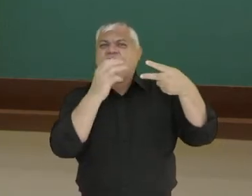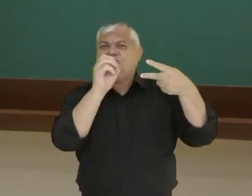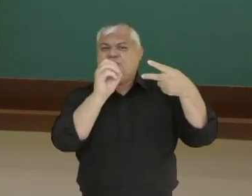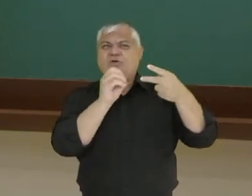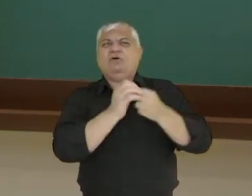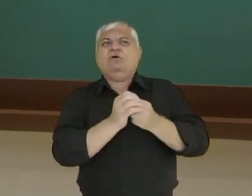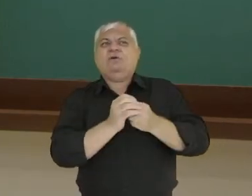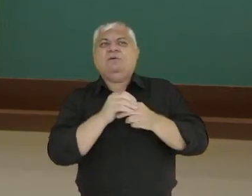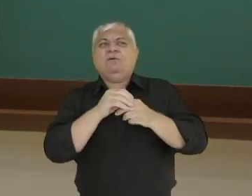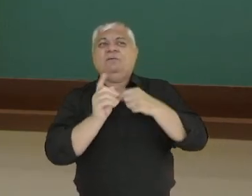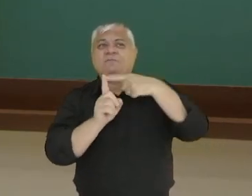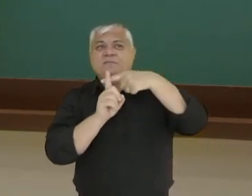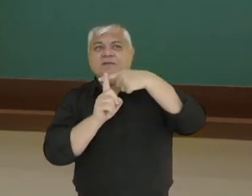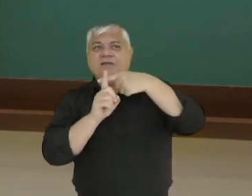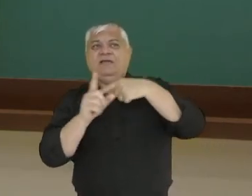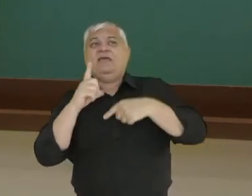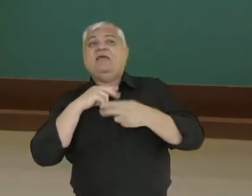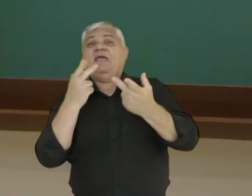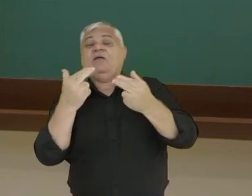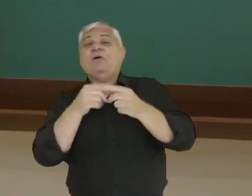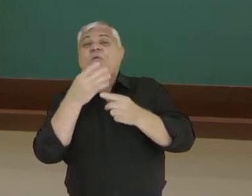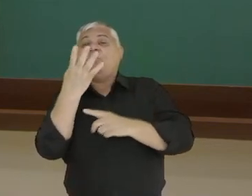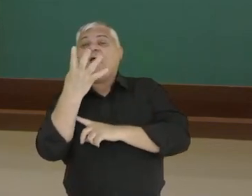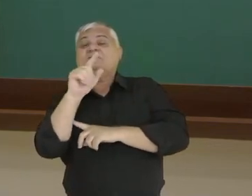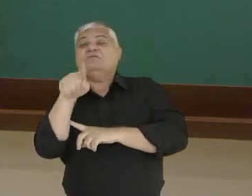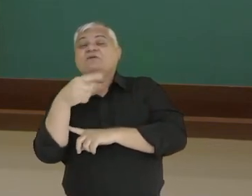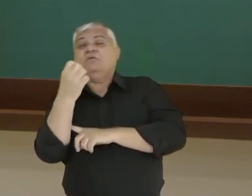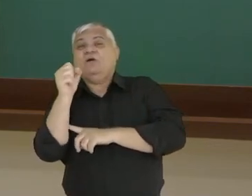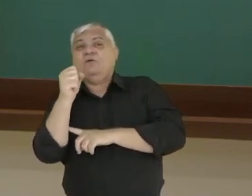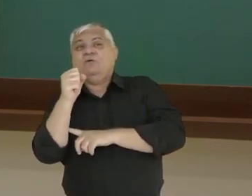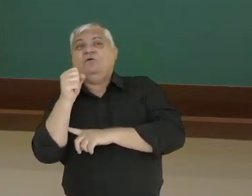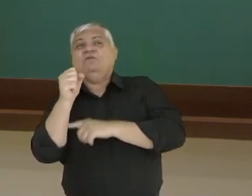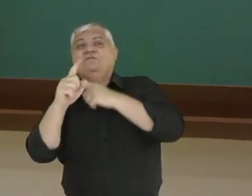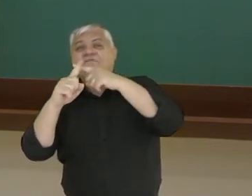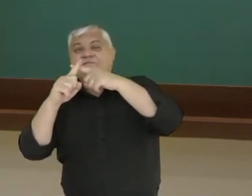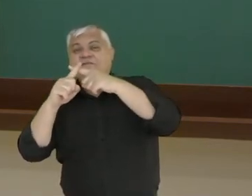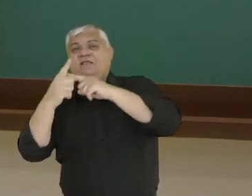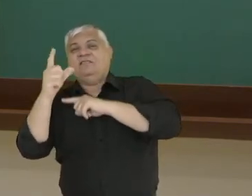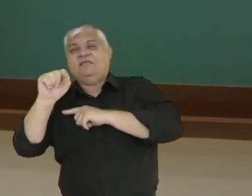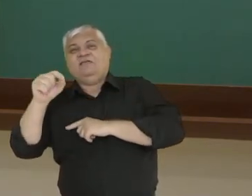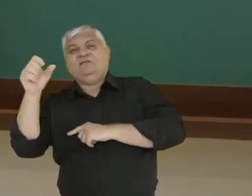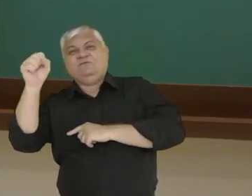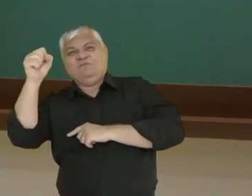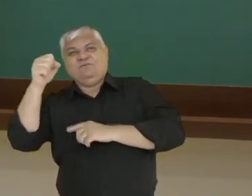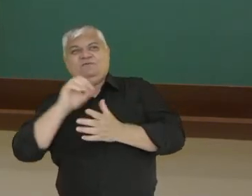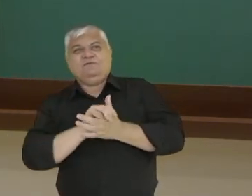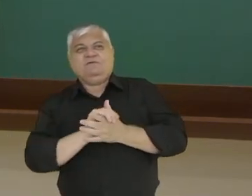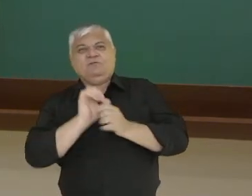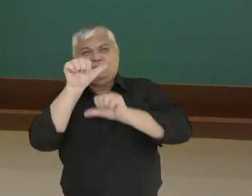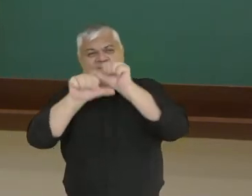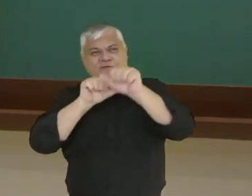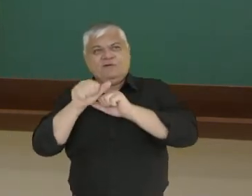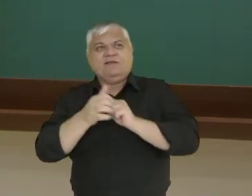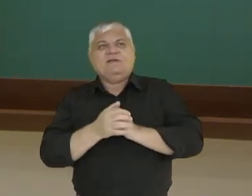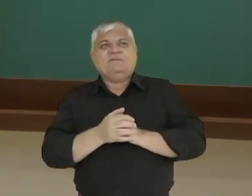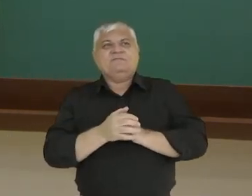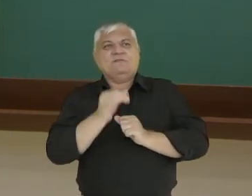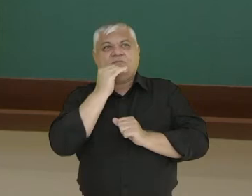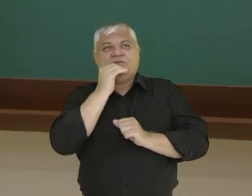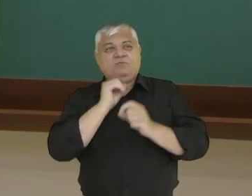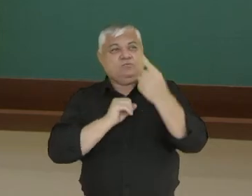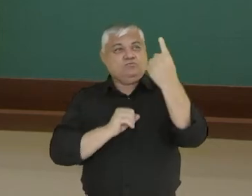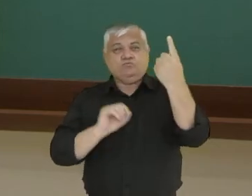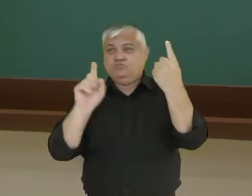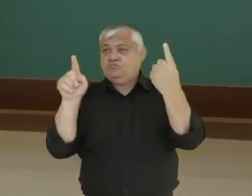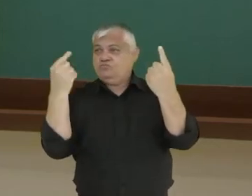concentração dele é 4,8 vezes 10 na menos 8, né? Então, só substituímos aqui. Aqui eu